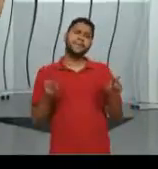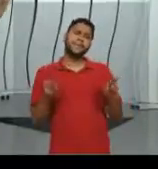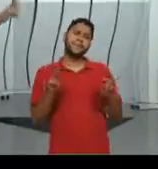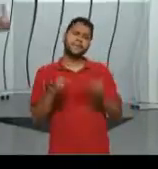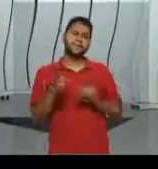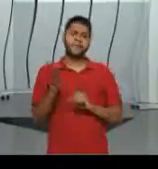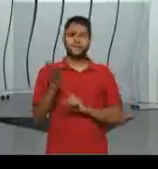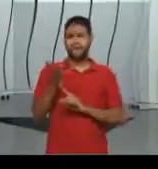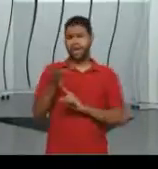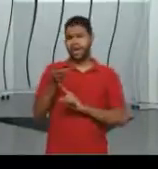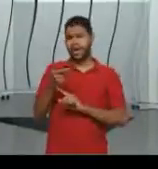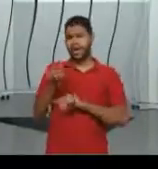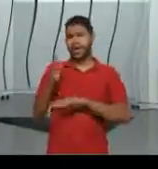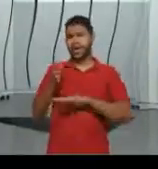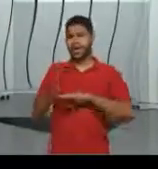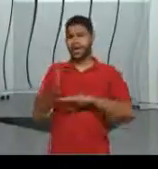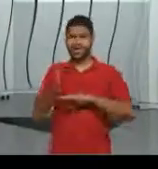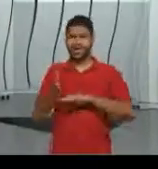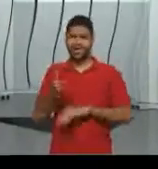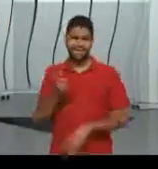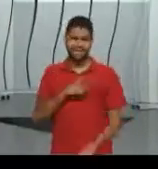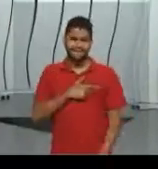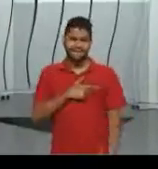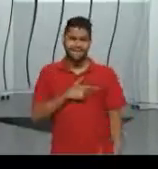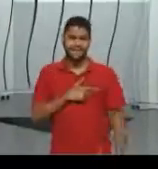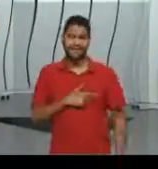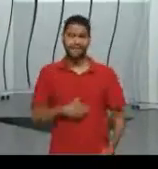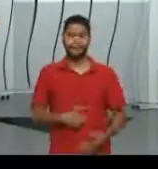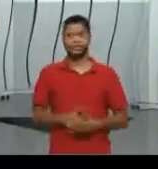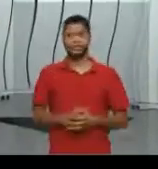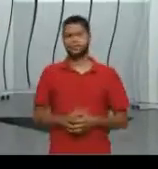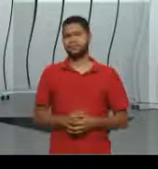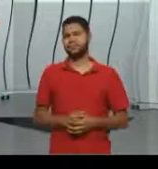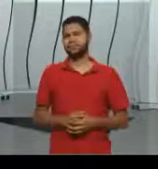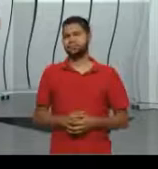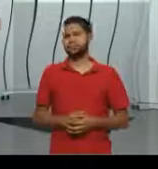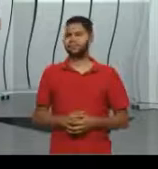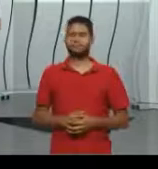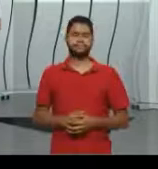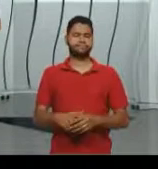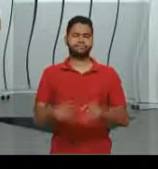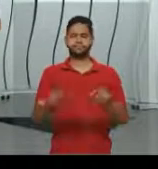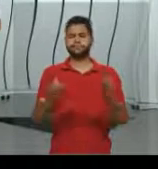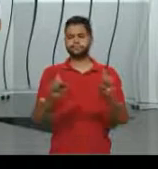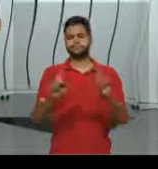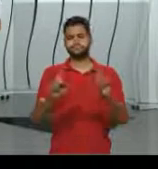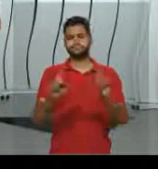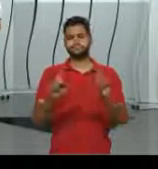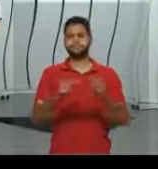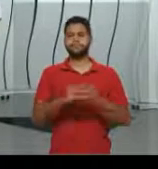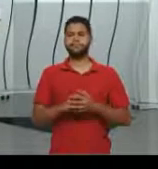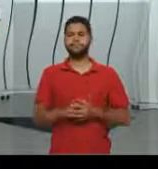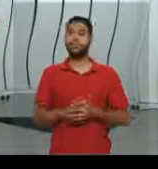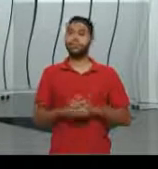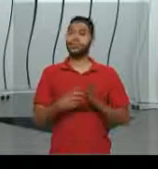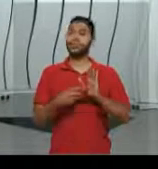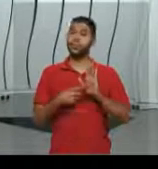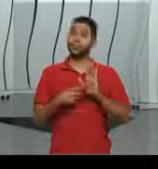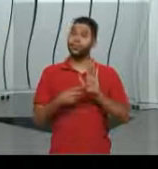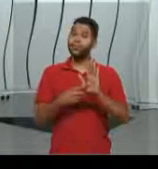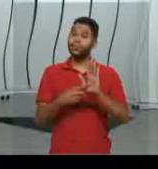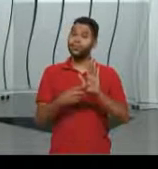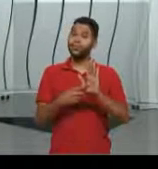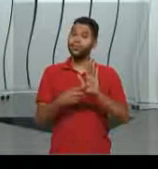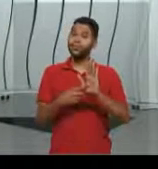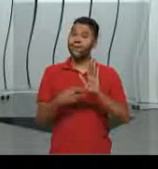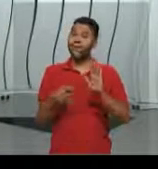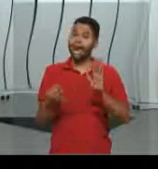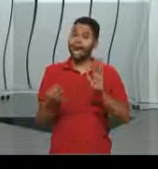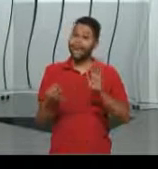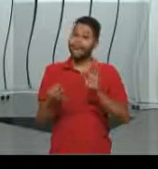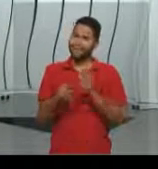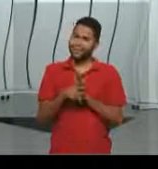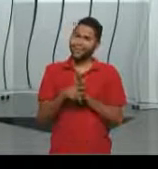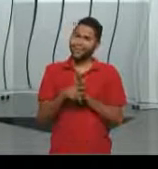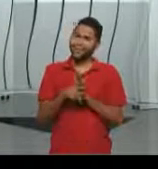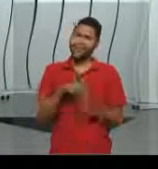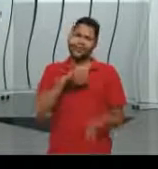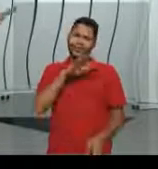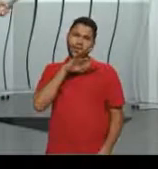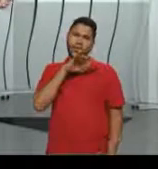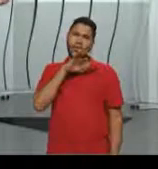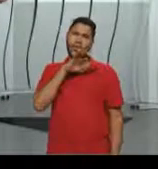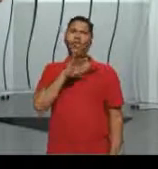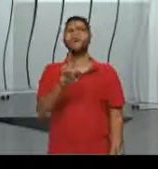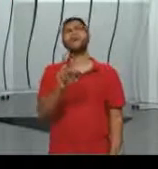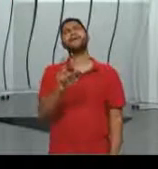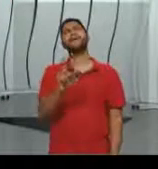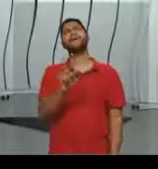arte contemporânea assim é feia? Gente, não é. Eu mostrei para vocês a parte ruim.